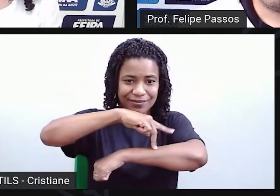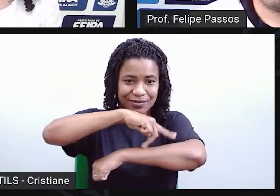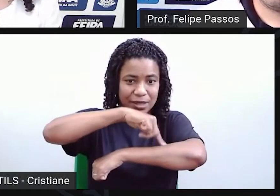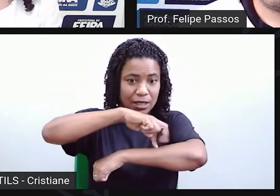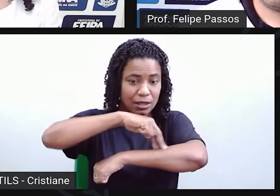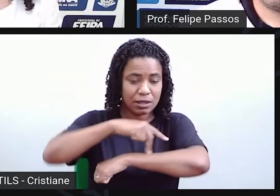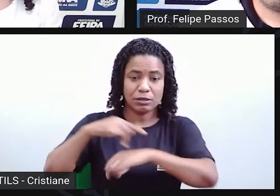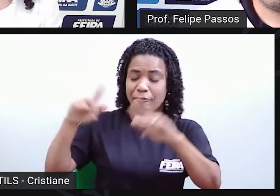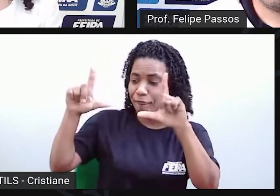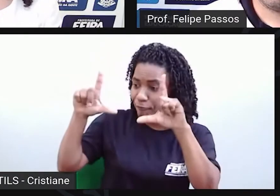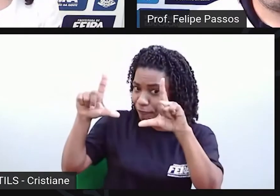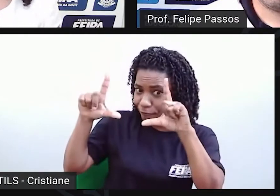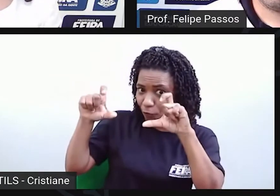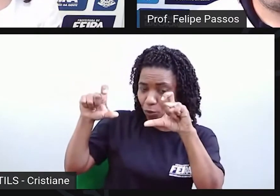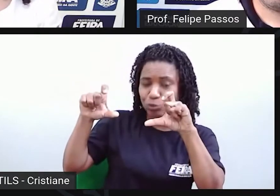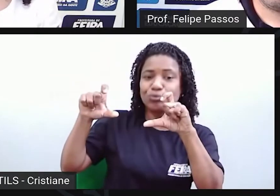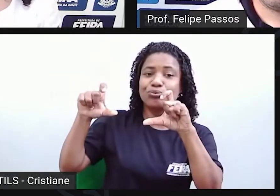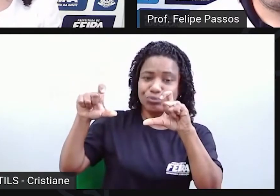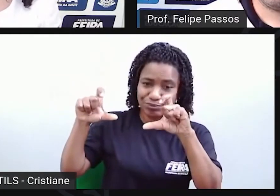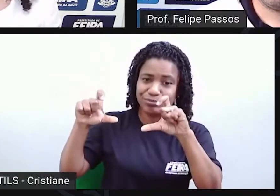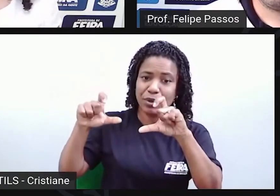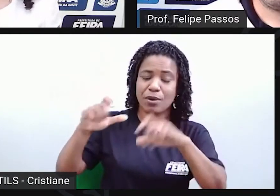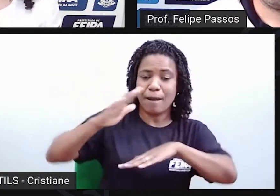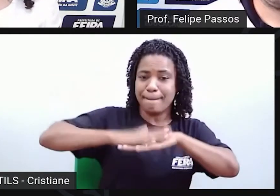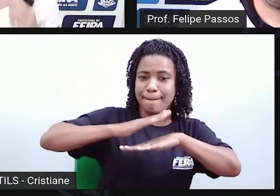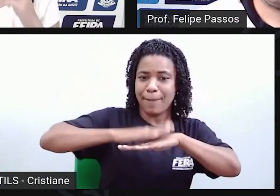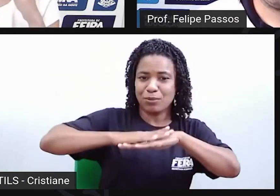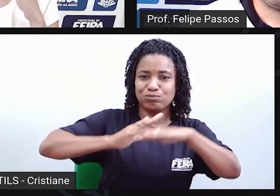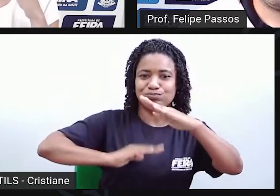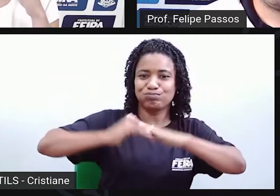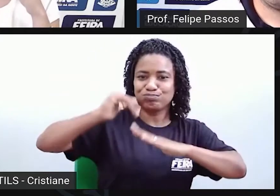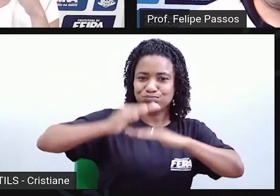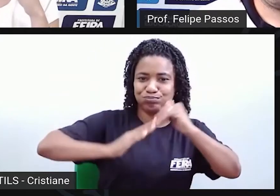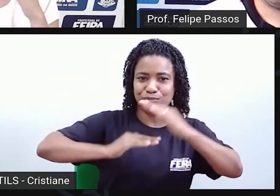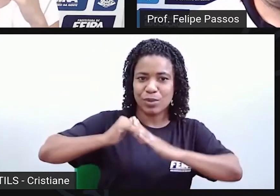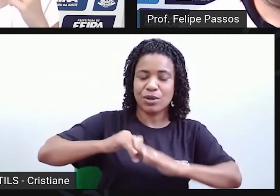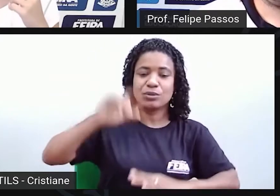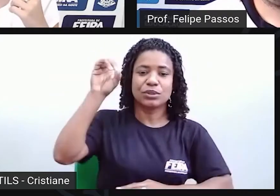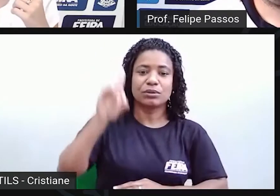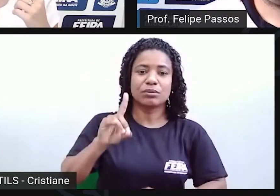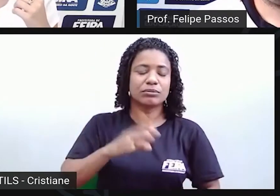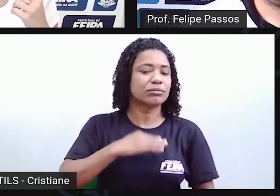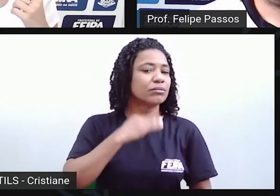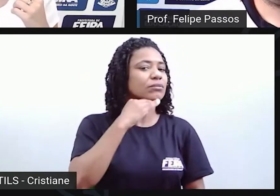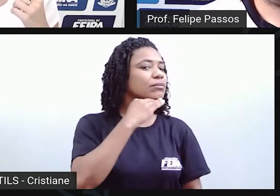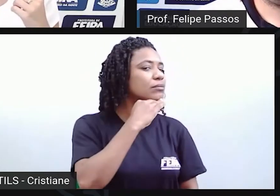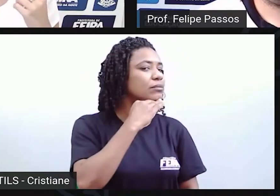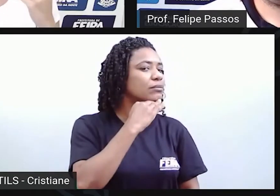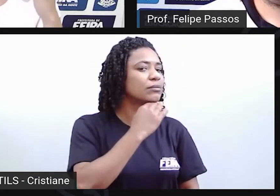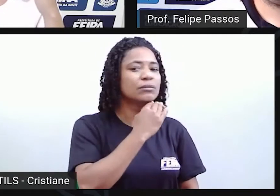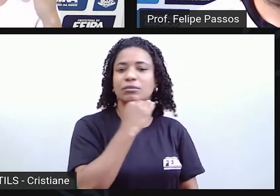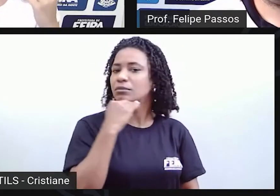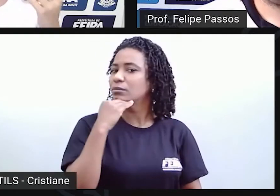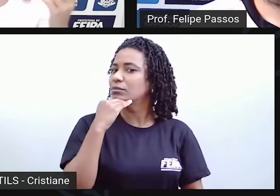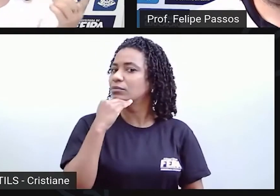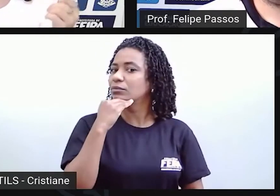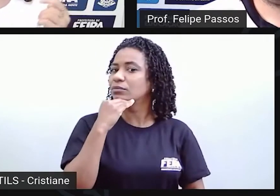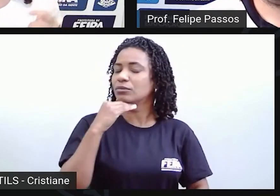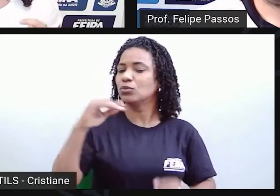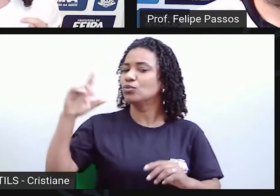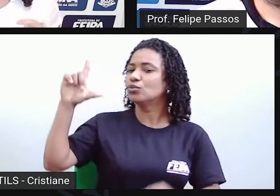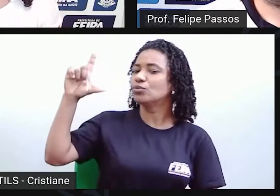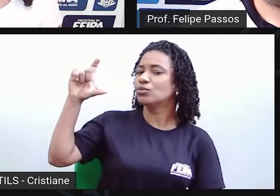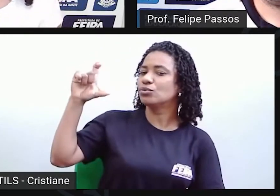uma direção de um profissional. Então, subir o queixo, virar para o lado, olhar para um ponto